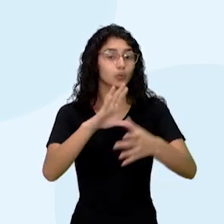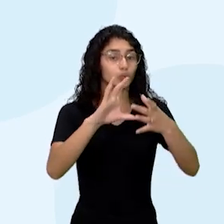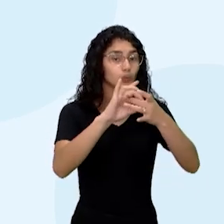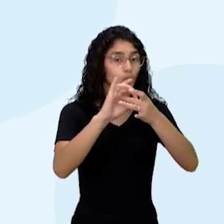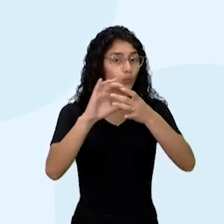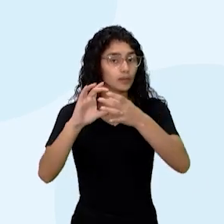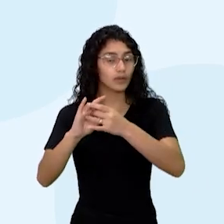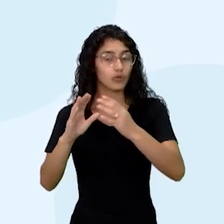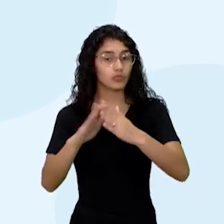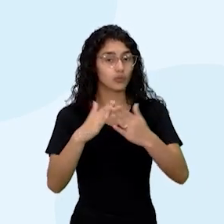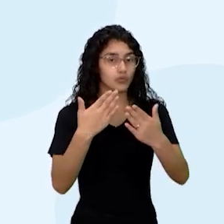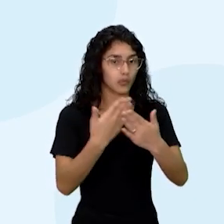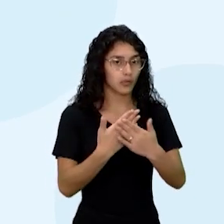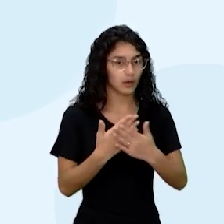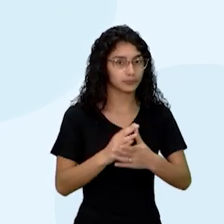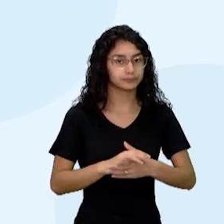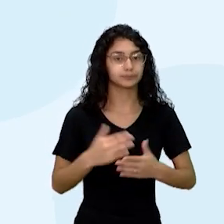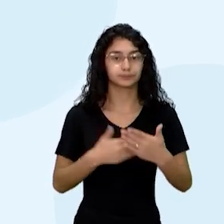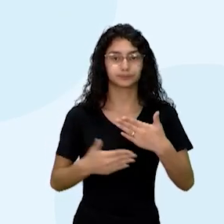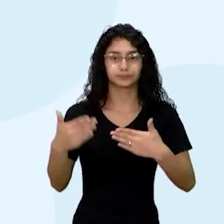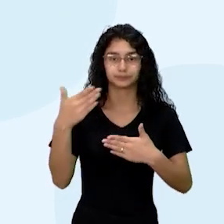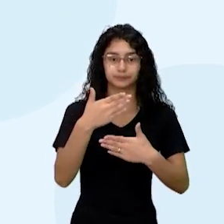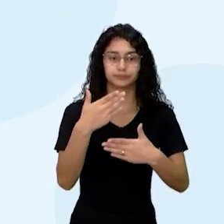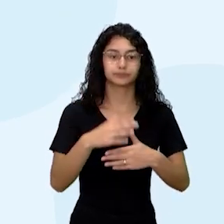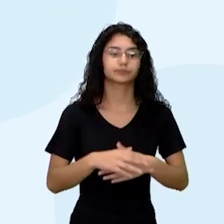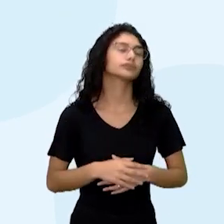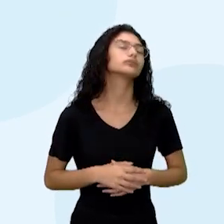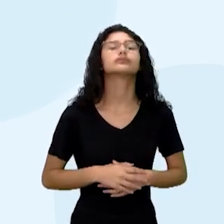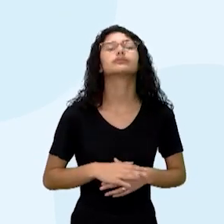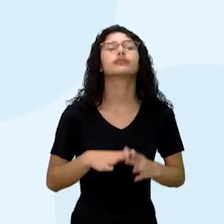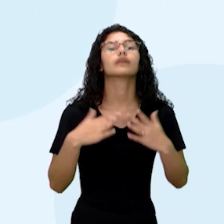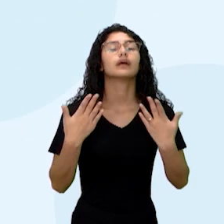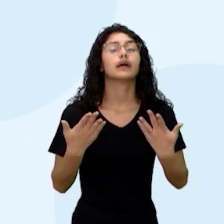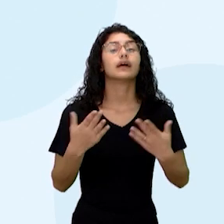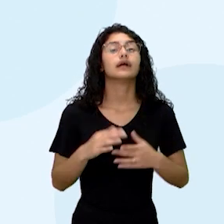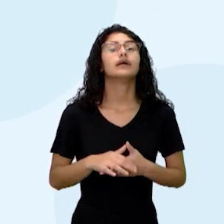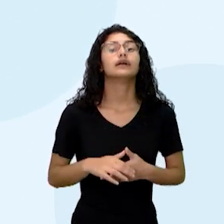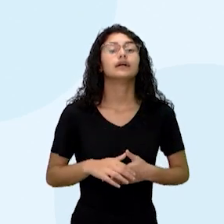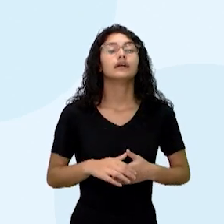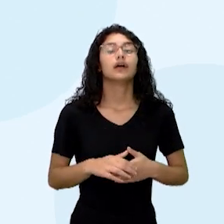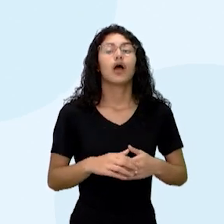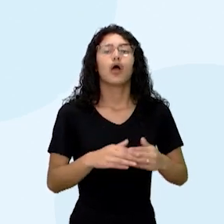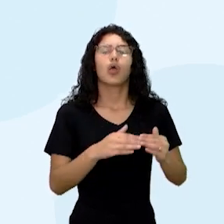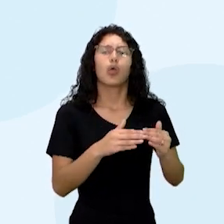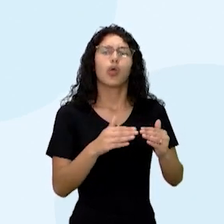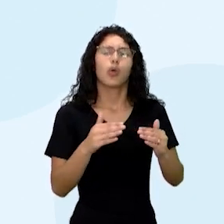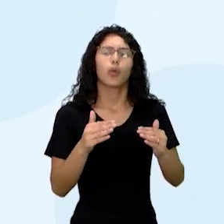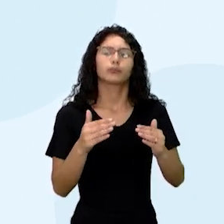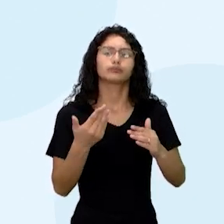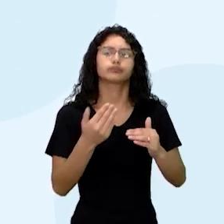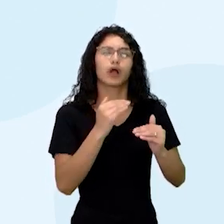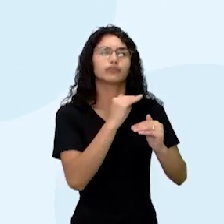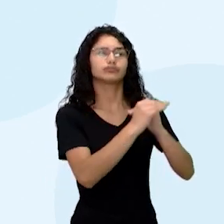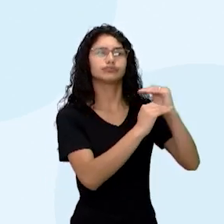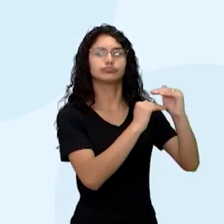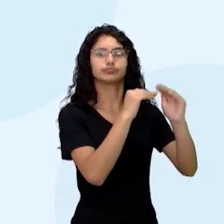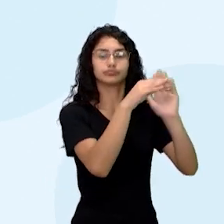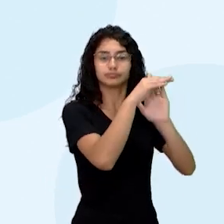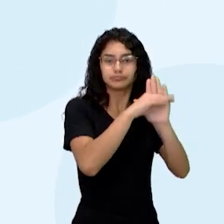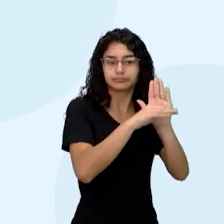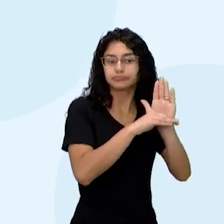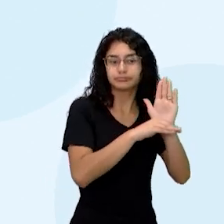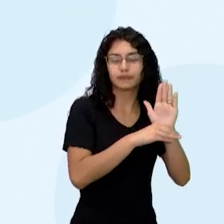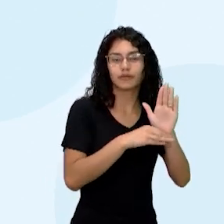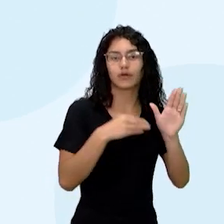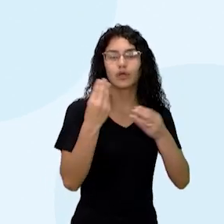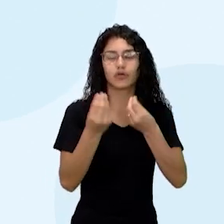escolar. Próximo, por favor. E aí eu construí um percurso aqui para vocês saberem o que a gente vai falar, né?